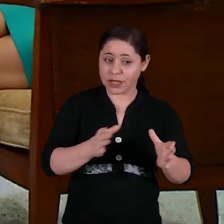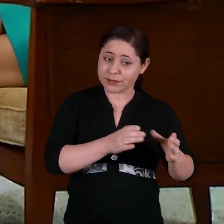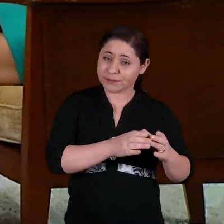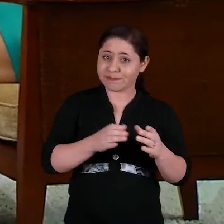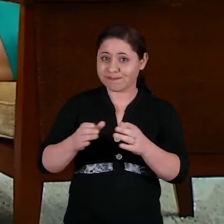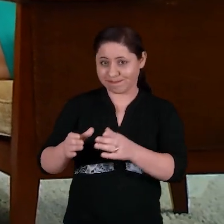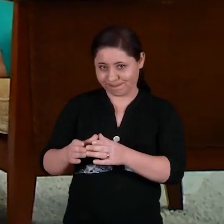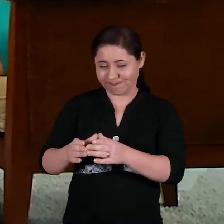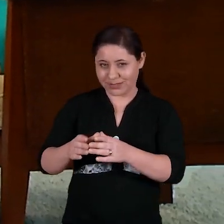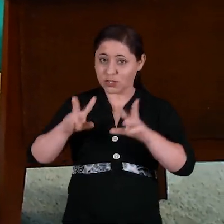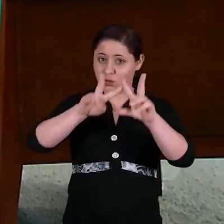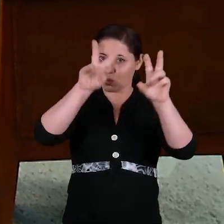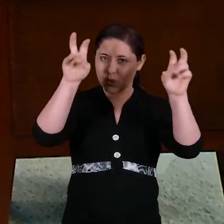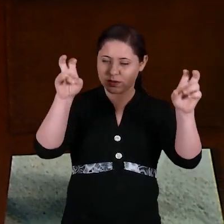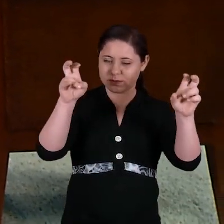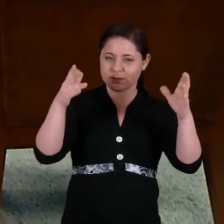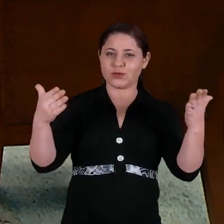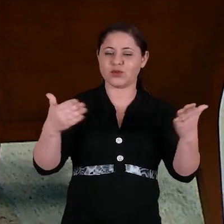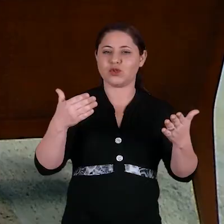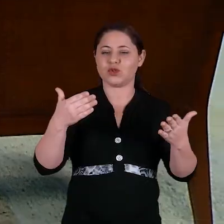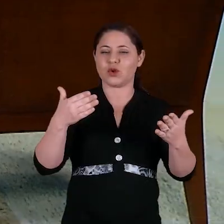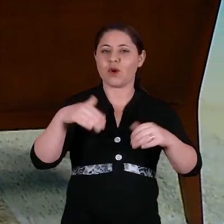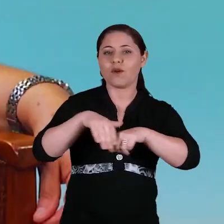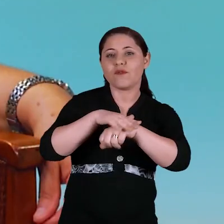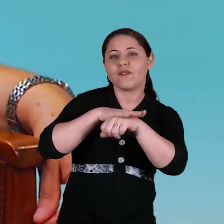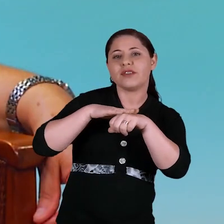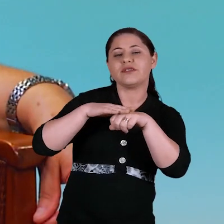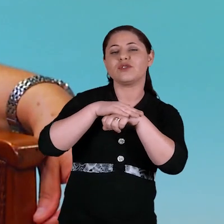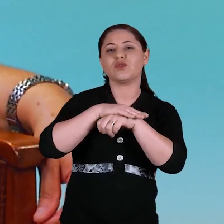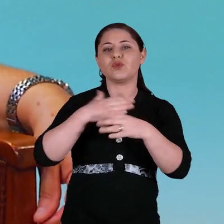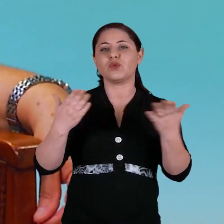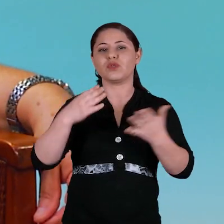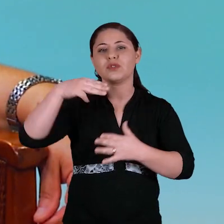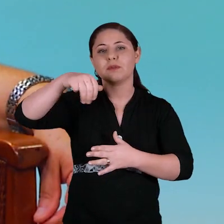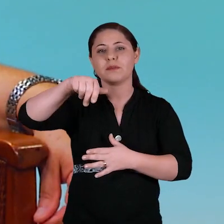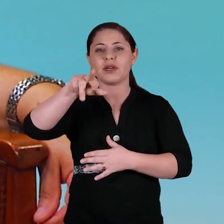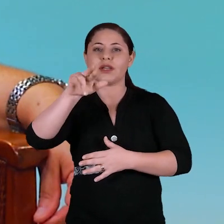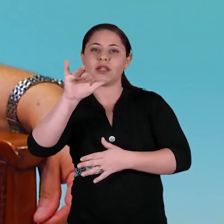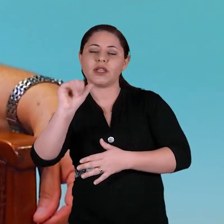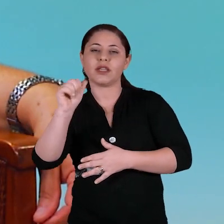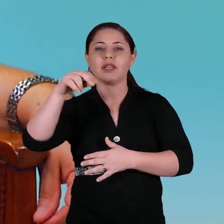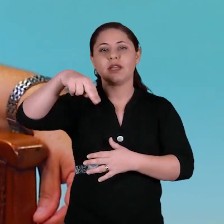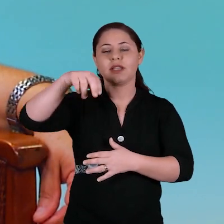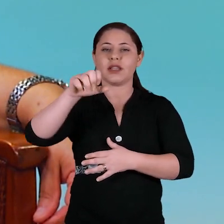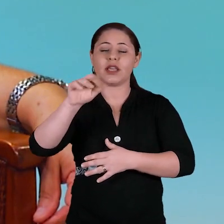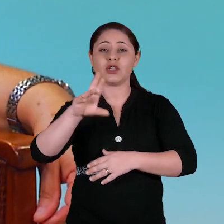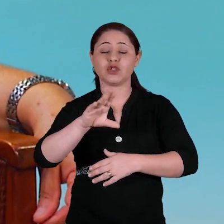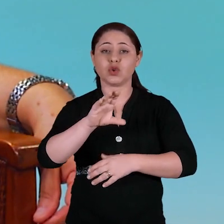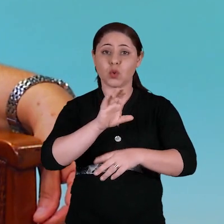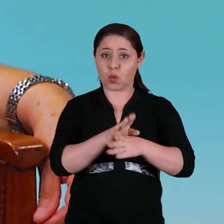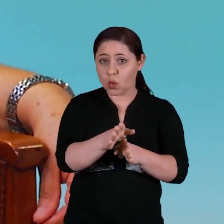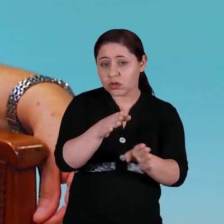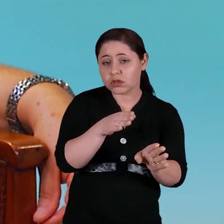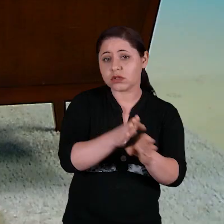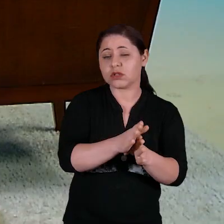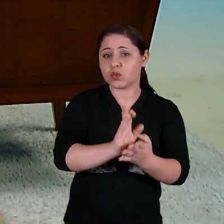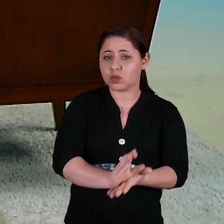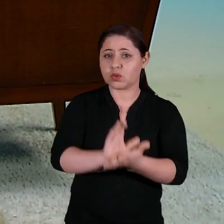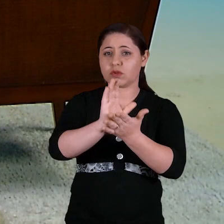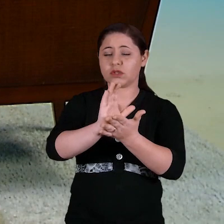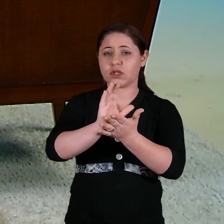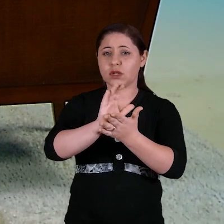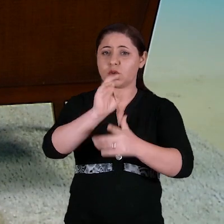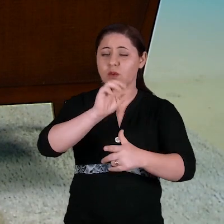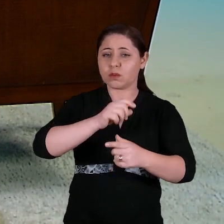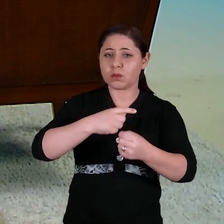eles? E sobre o assunto, eu converso hoje com Maria Neide Araújo Silva, conselheira do Conselho Municipal do Idoso